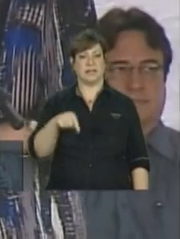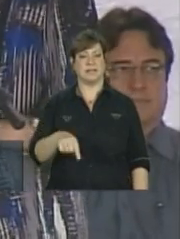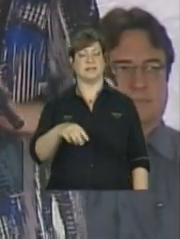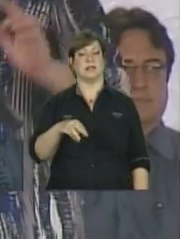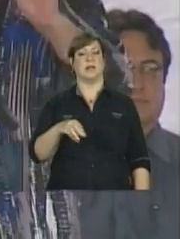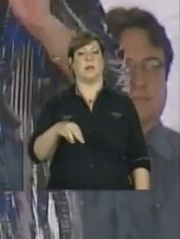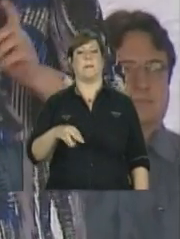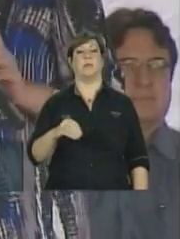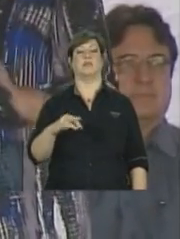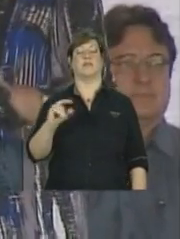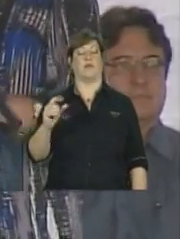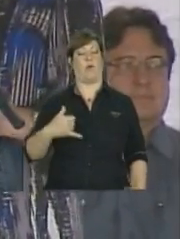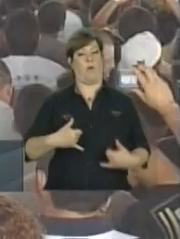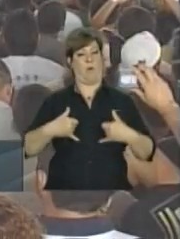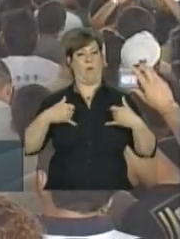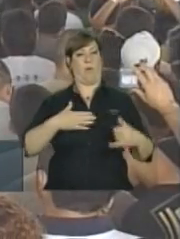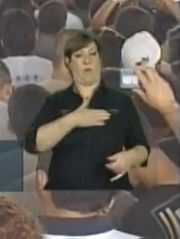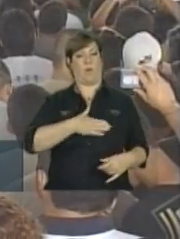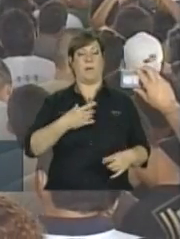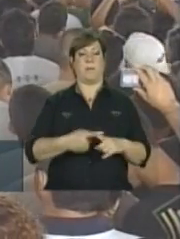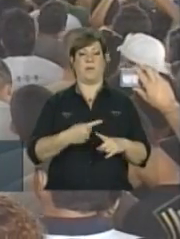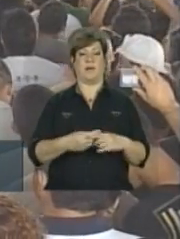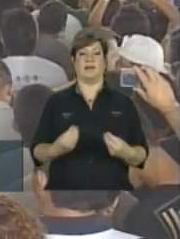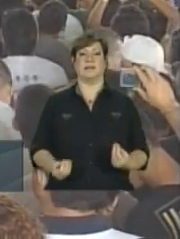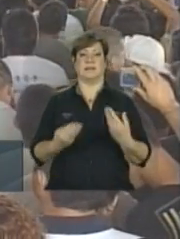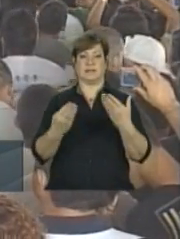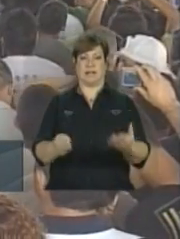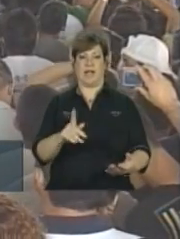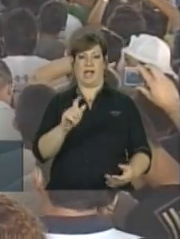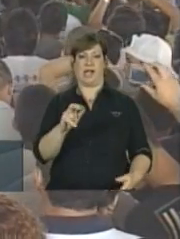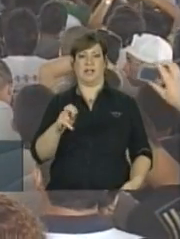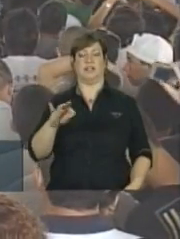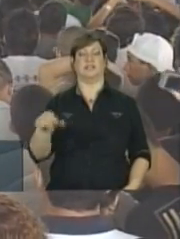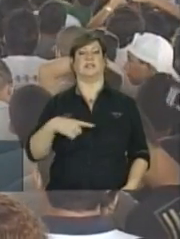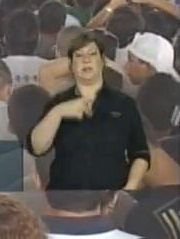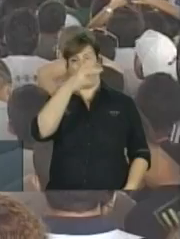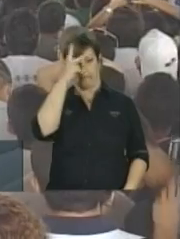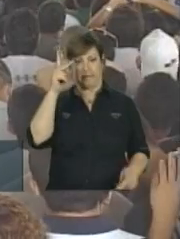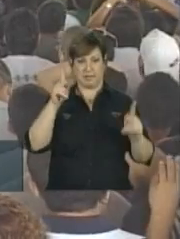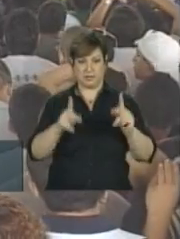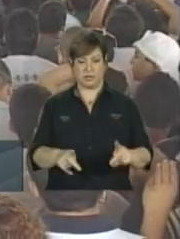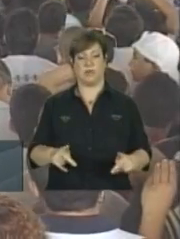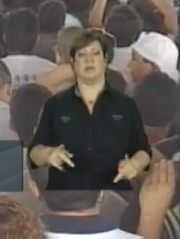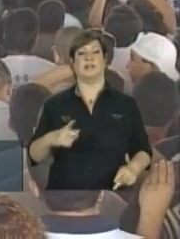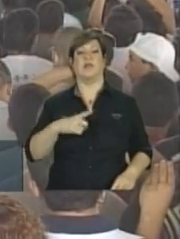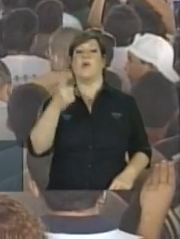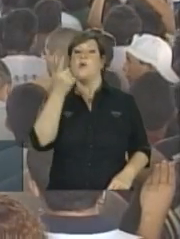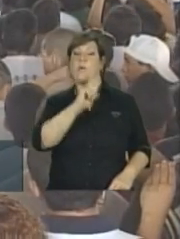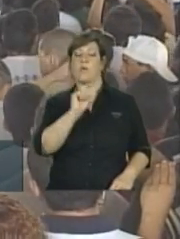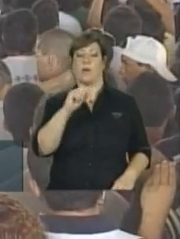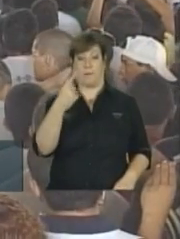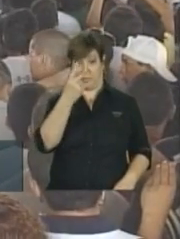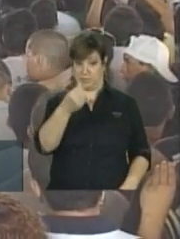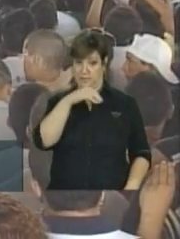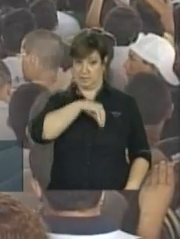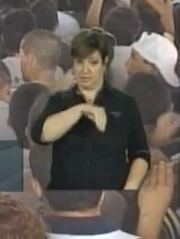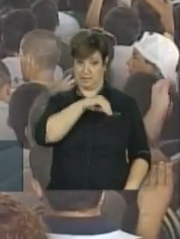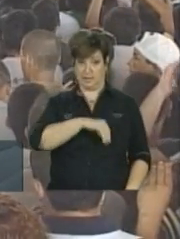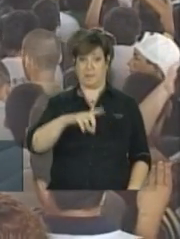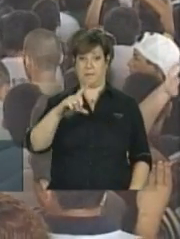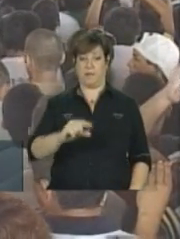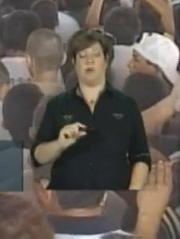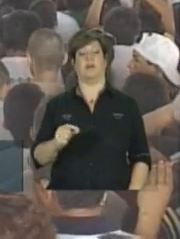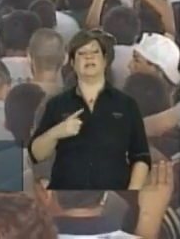de orgulho, porque garante que as pessoas tenham acesso, a de menor renda, tenham acesso a